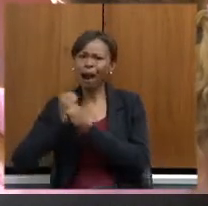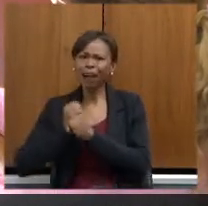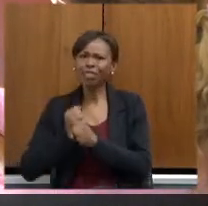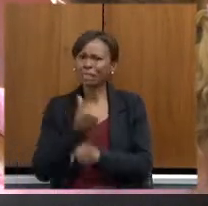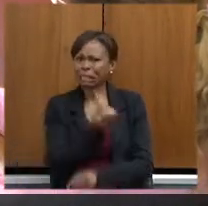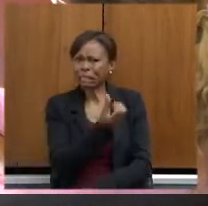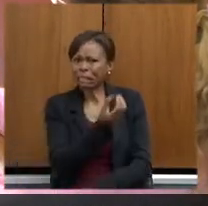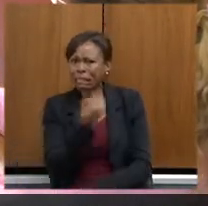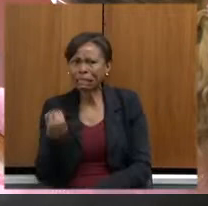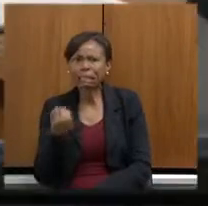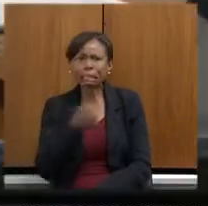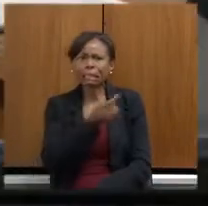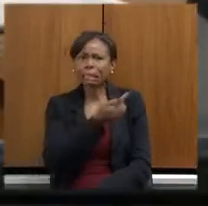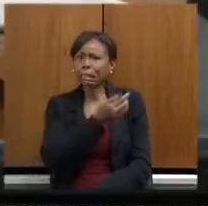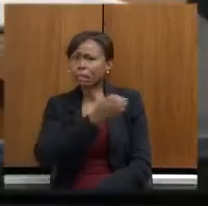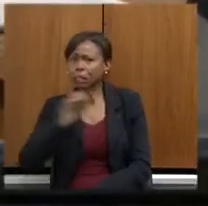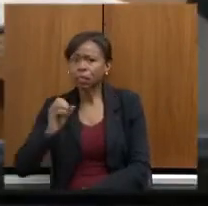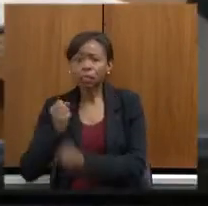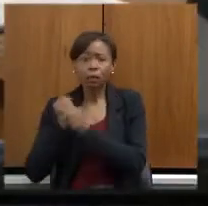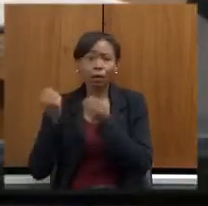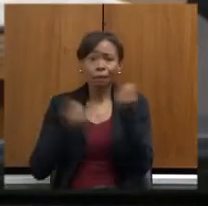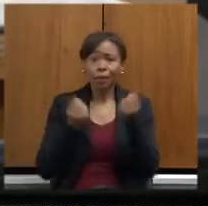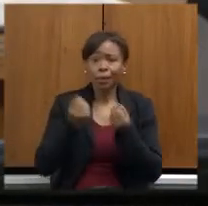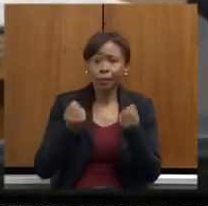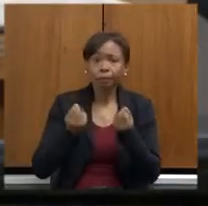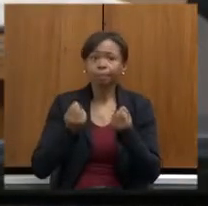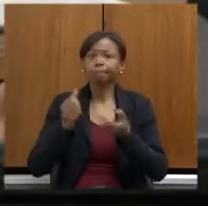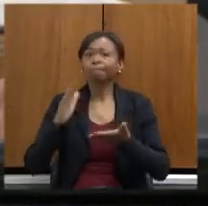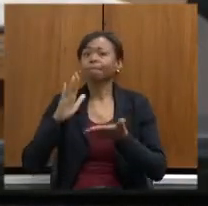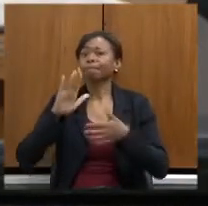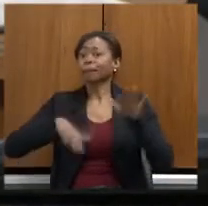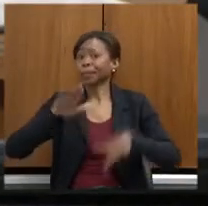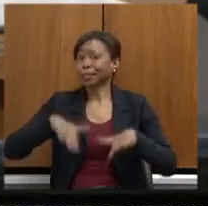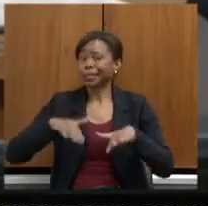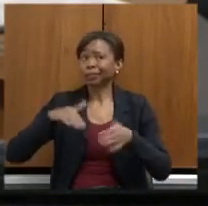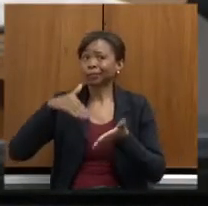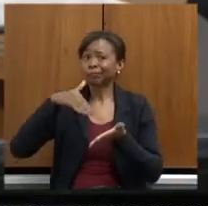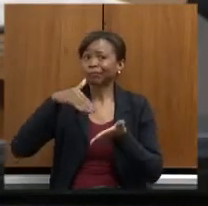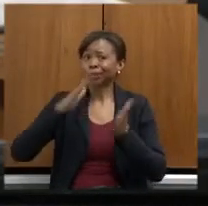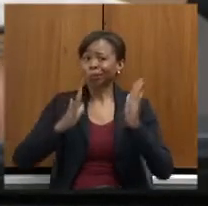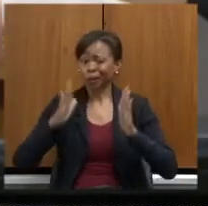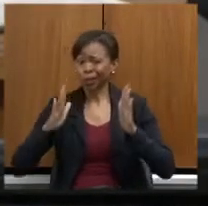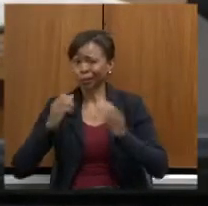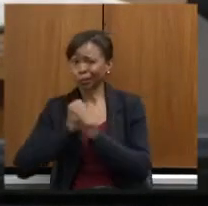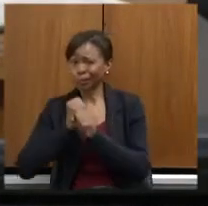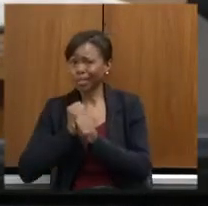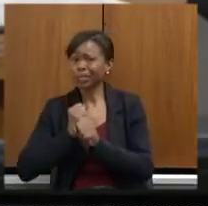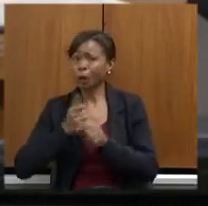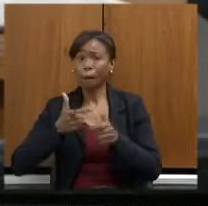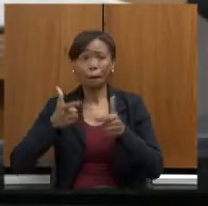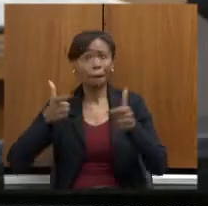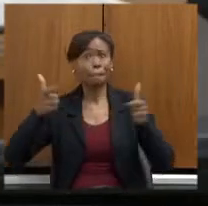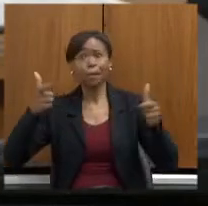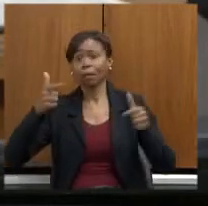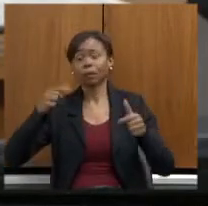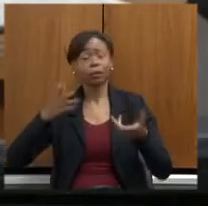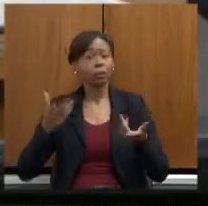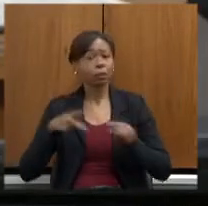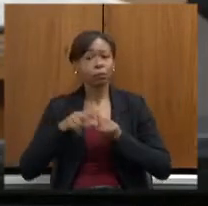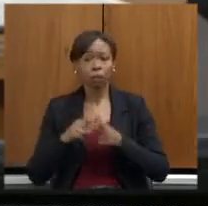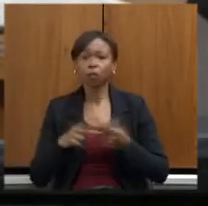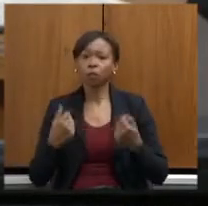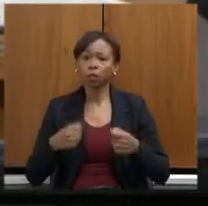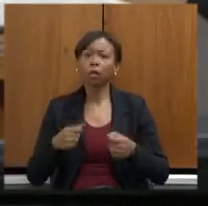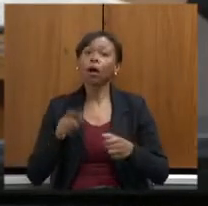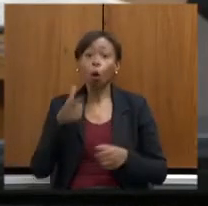também quando chegou determinada época do ano e isso aumenta muito a gente tem que otimizar isso e eu ontem falei isso lá na com pessoal da